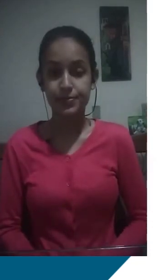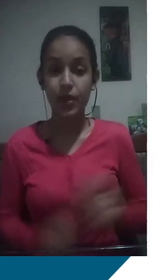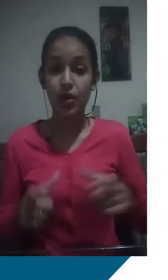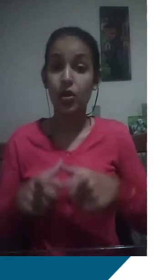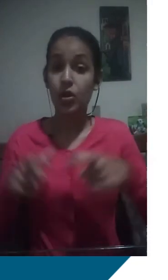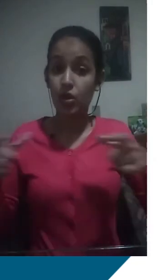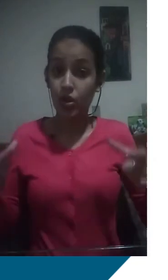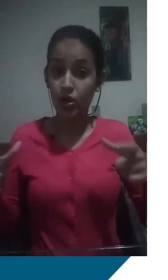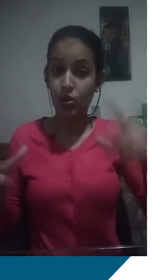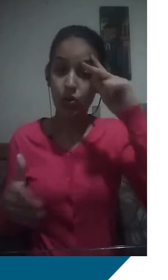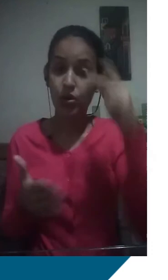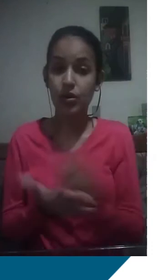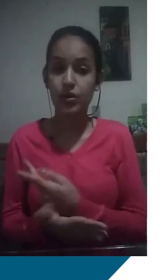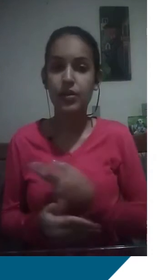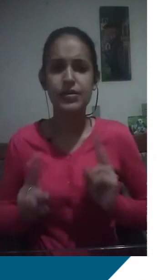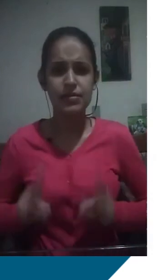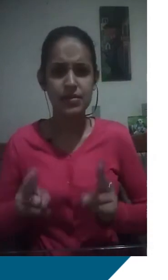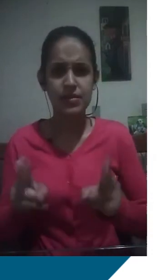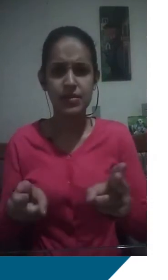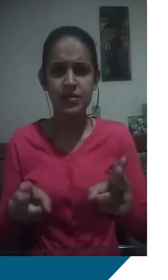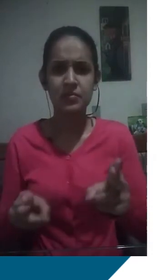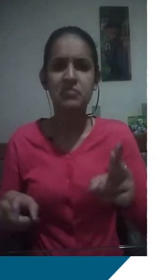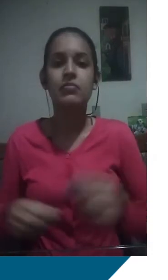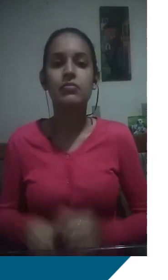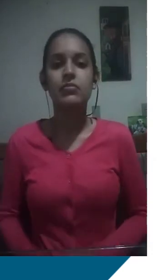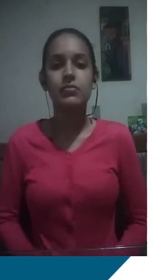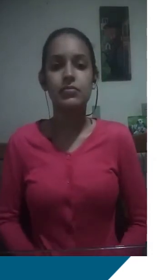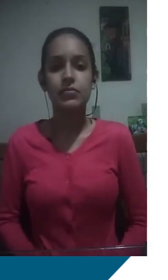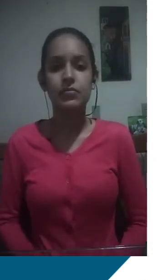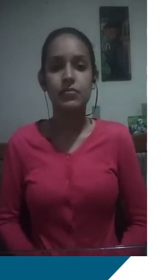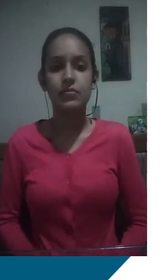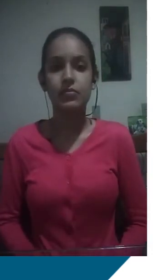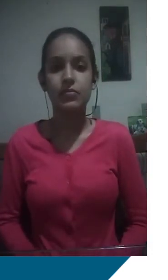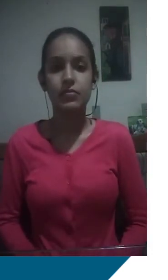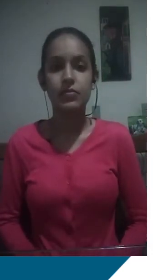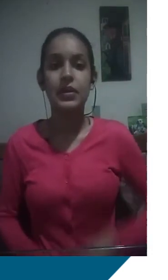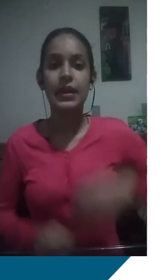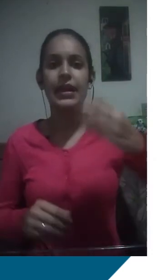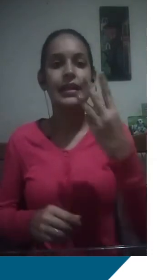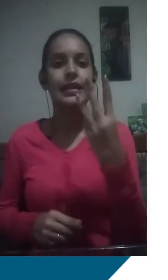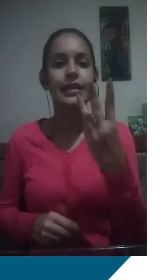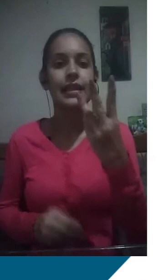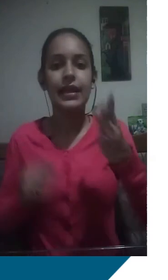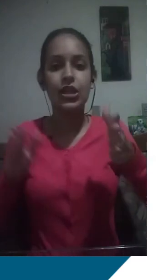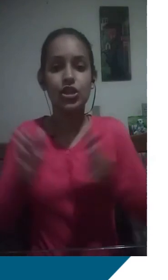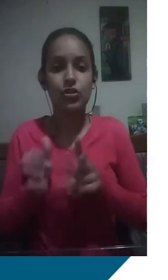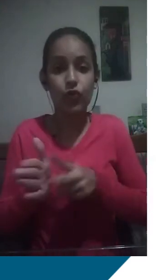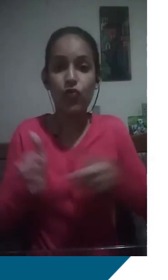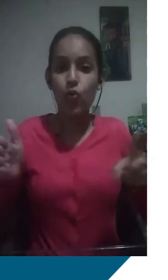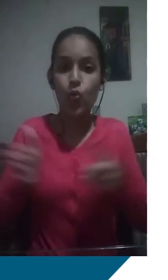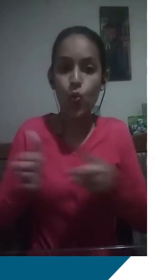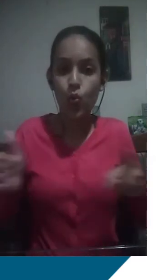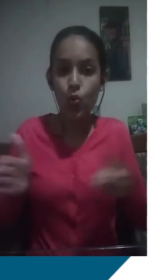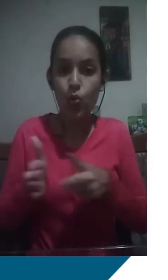sempre em 3 dimensões. Tá? Ou seja, a gente sempre tem uma dilatação volumétrica. Tá? Mas